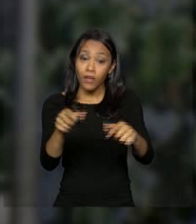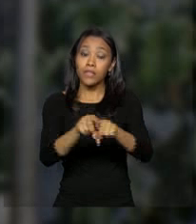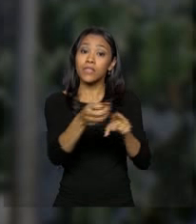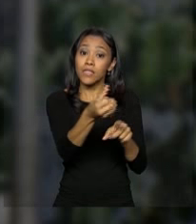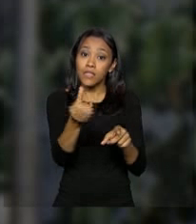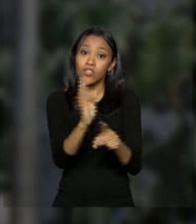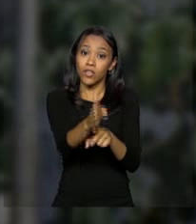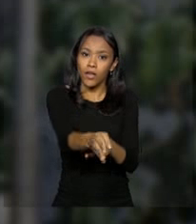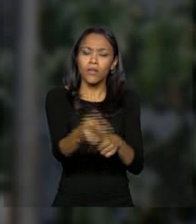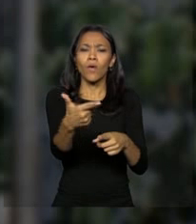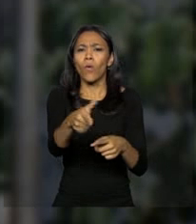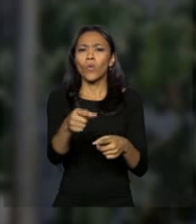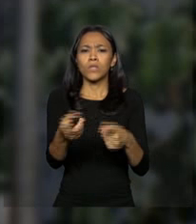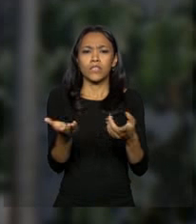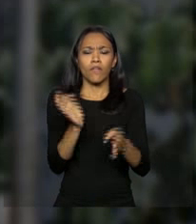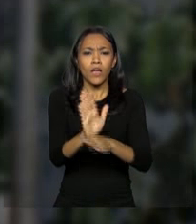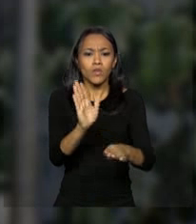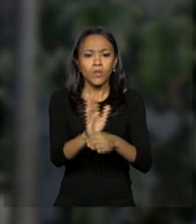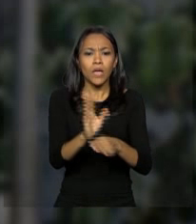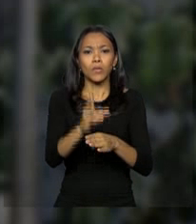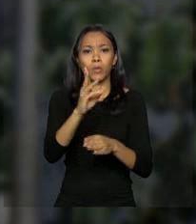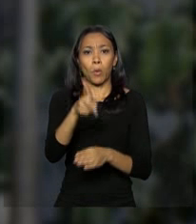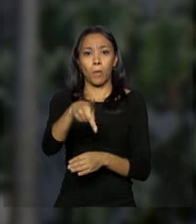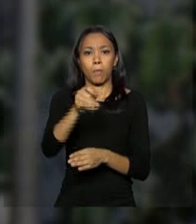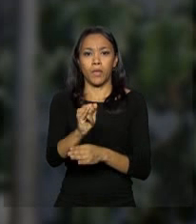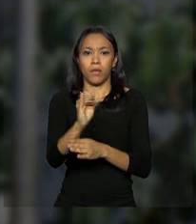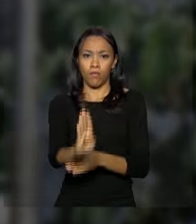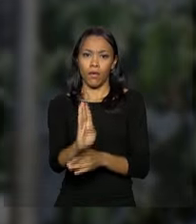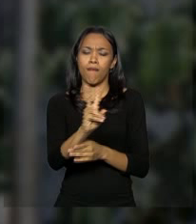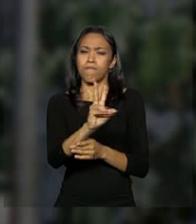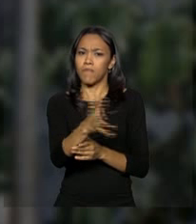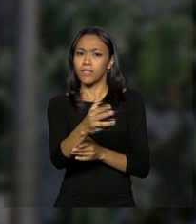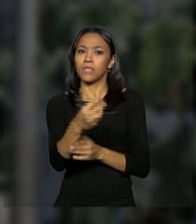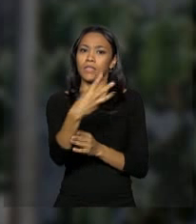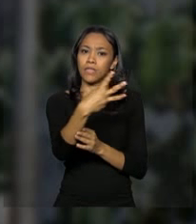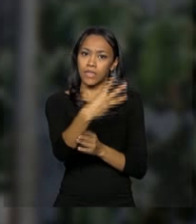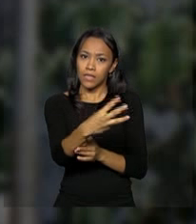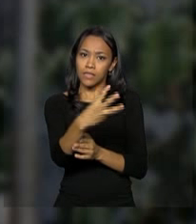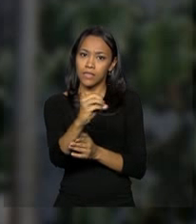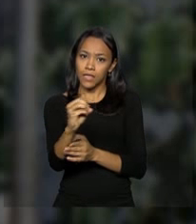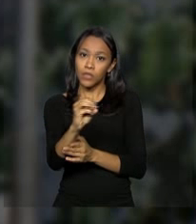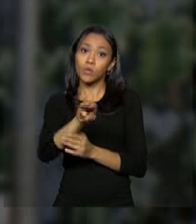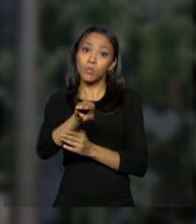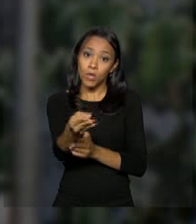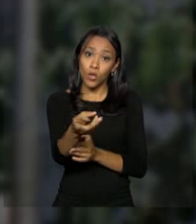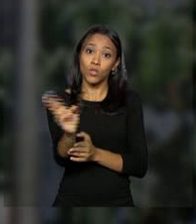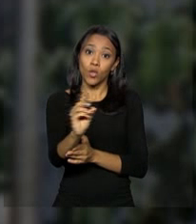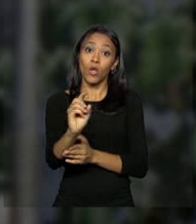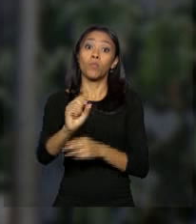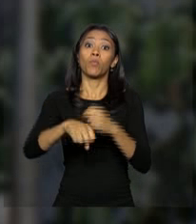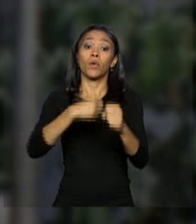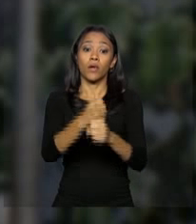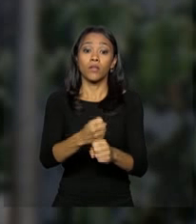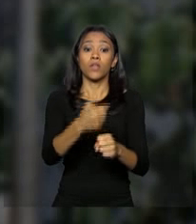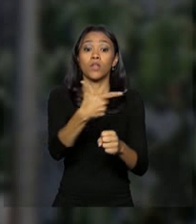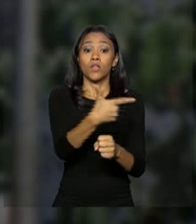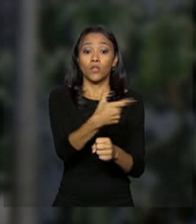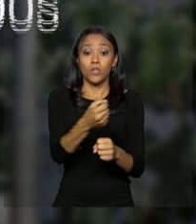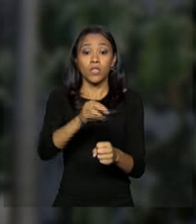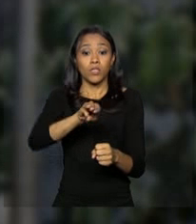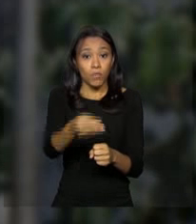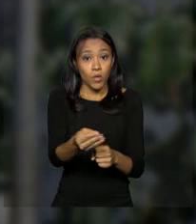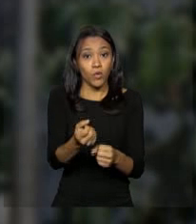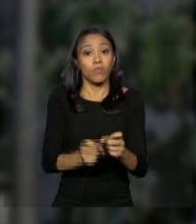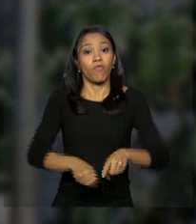O impacto positivo na balança comercial brasileira deve chegar a 300 milhões de dólares por ano, 200 milhões por meio de redução